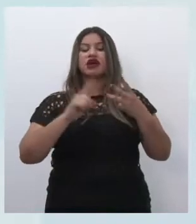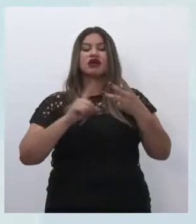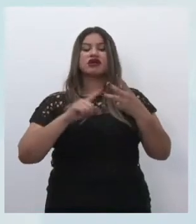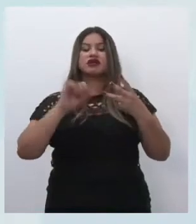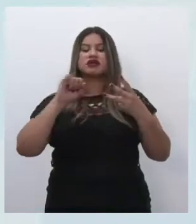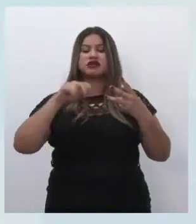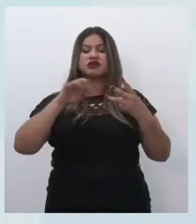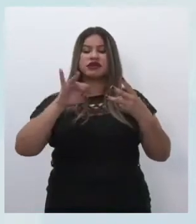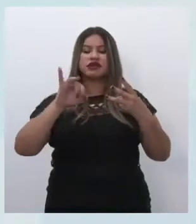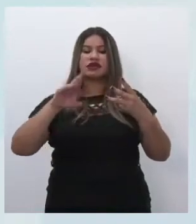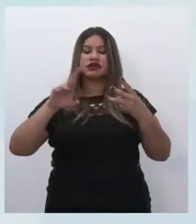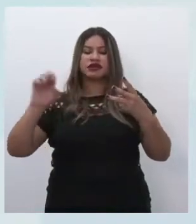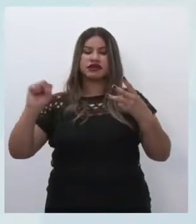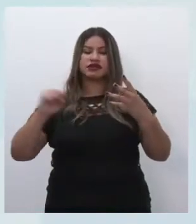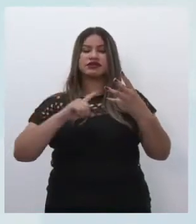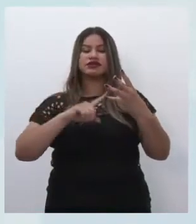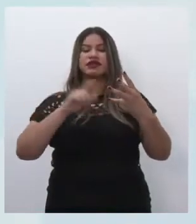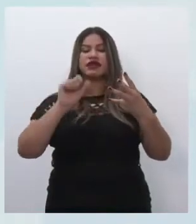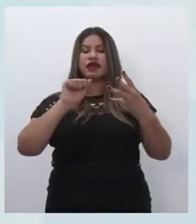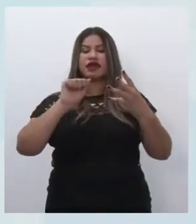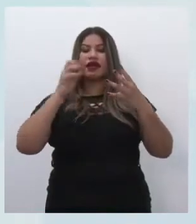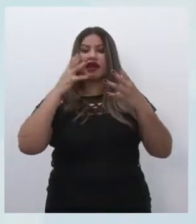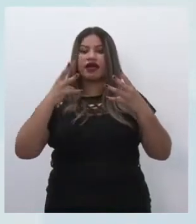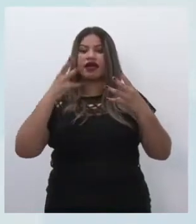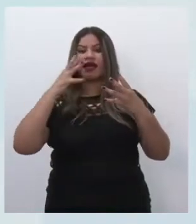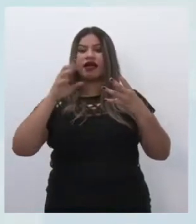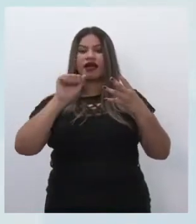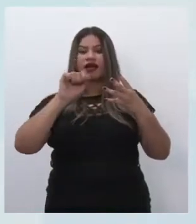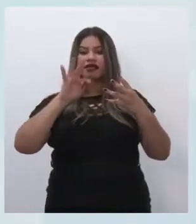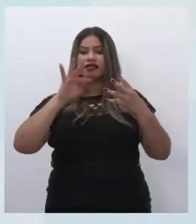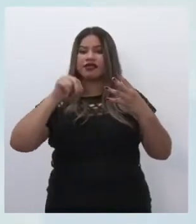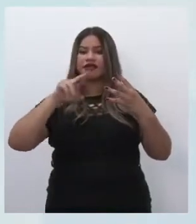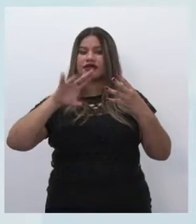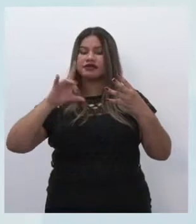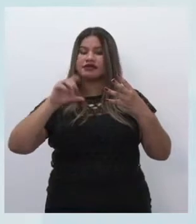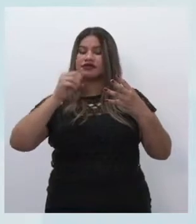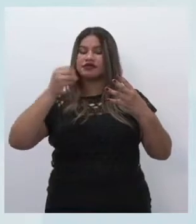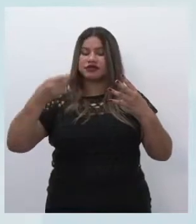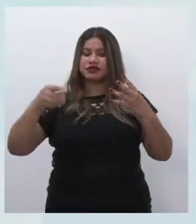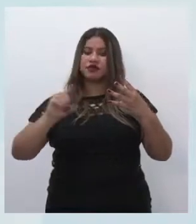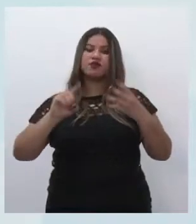A quarta, muitos estão falando aí, atenção.